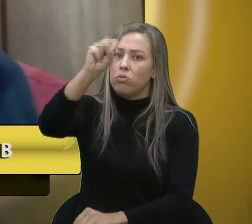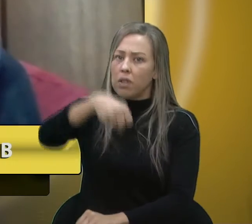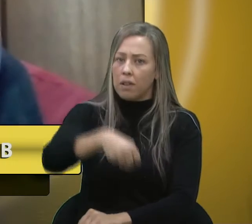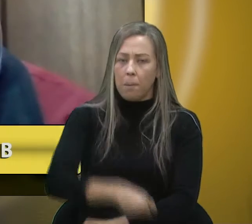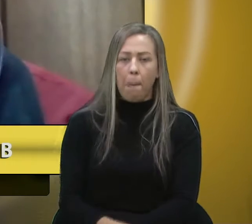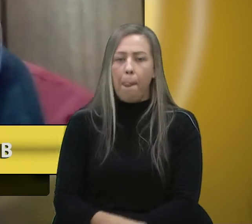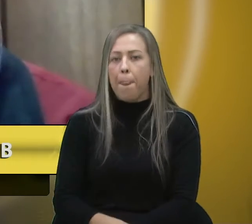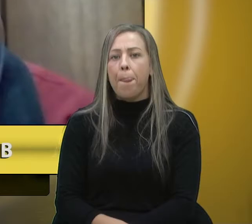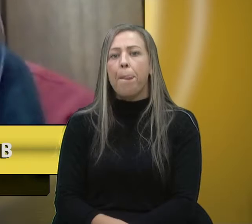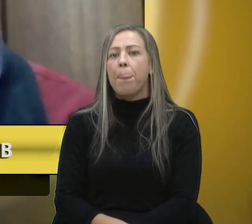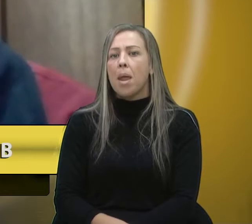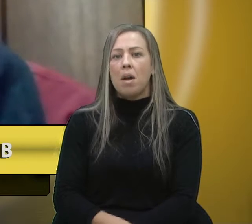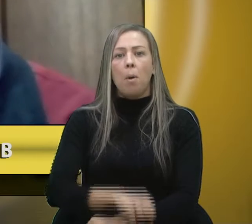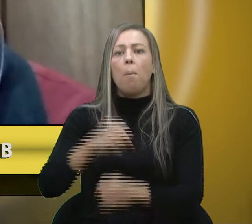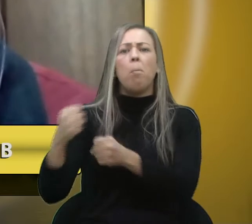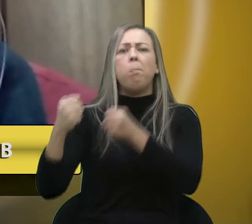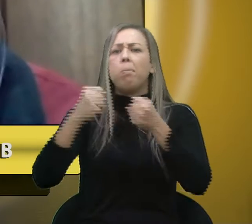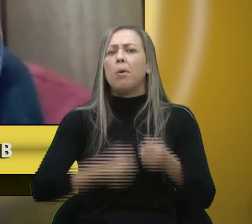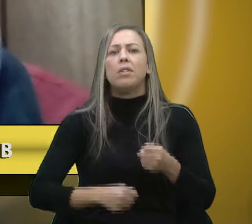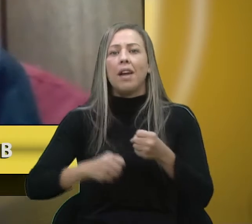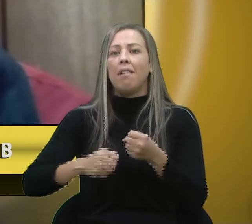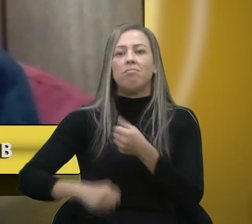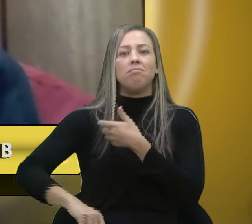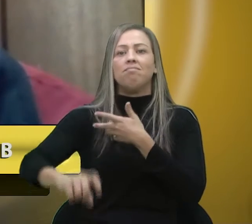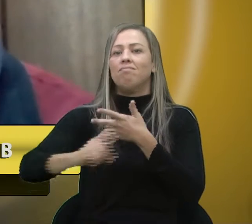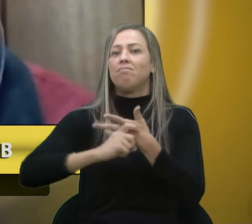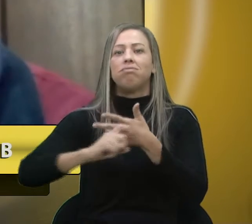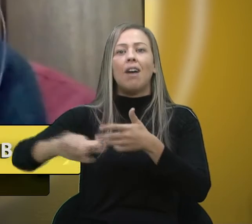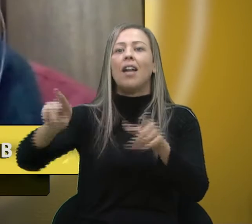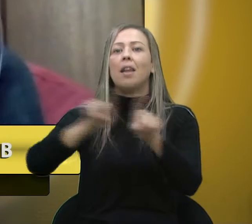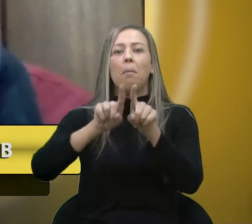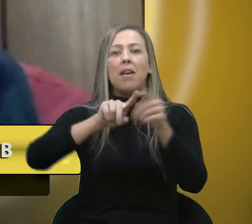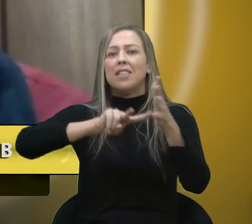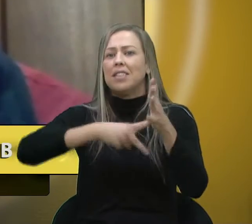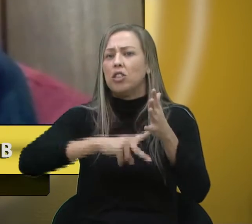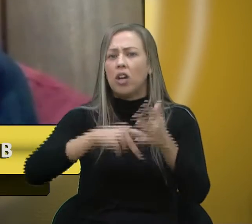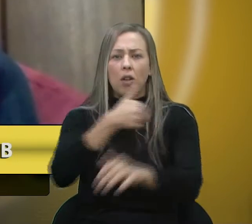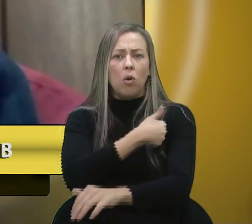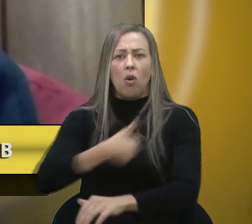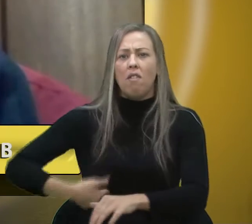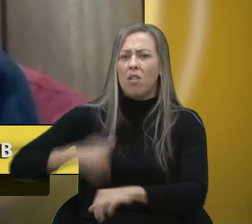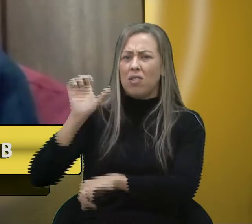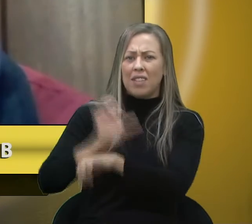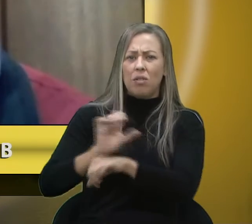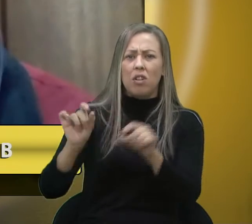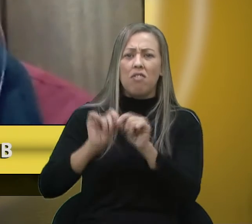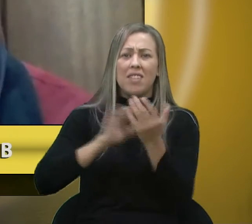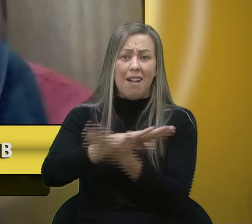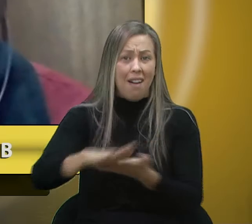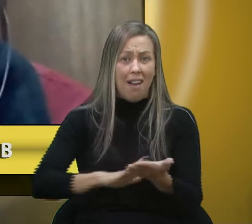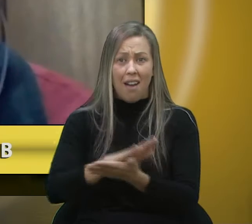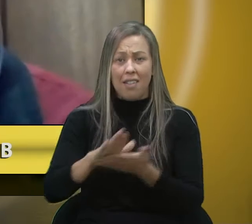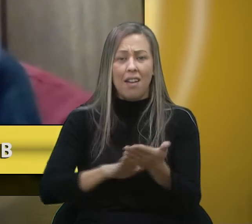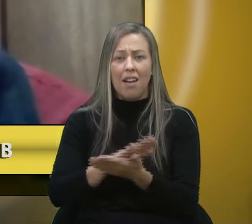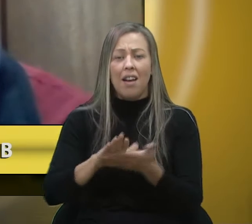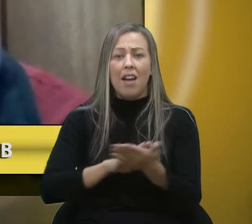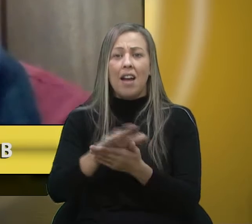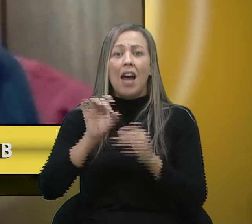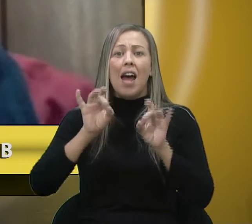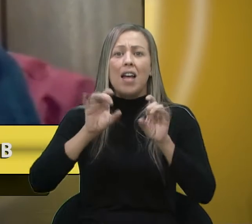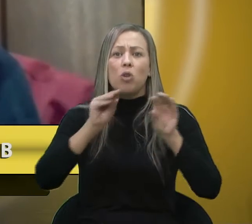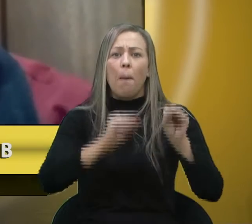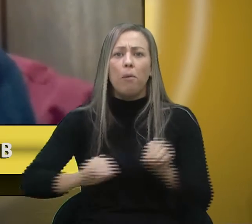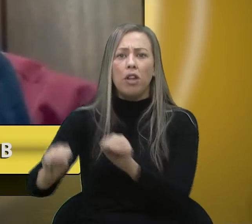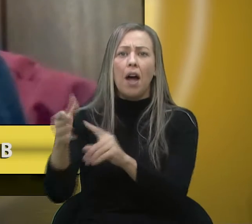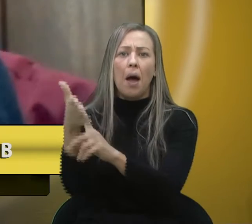tanto do Poder Judiciário, como desses sindicatos que entraram contra, e como do governo do estado, que não toma posição, porque é só transformar em bandeira vermelha, como